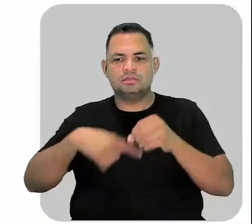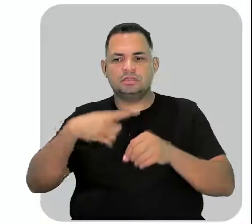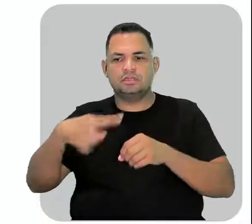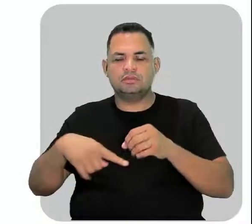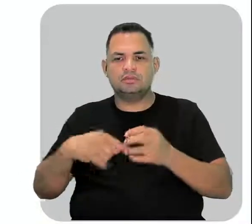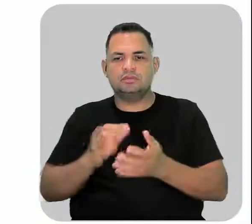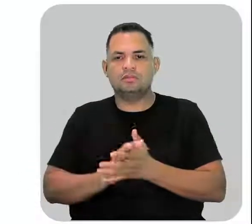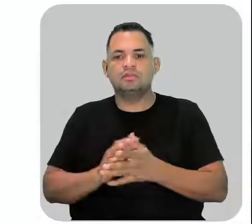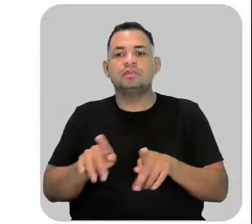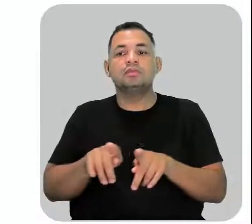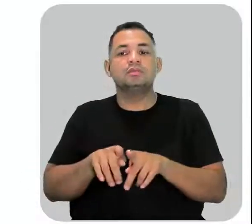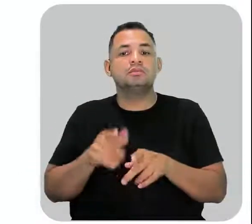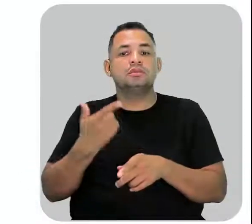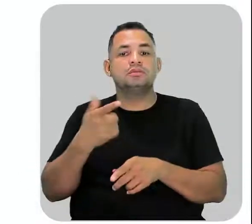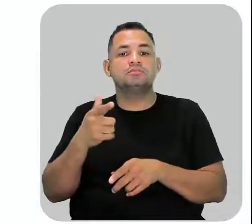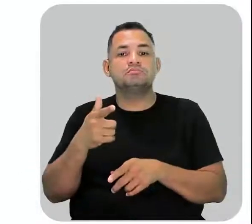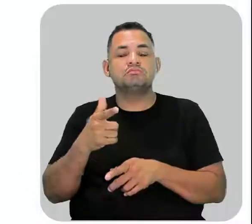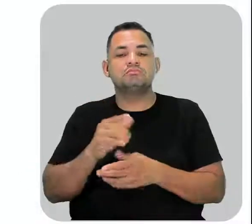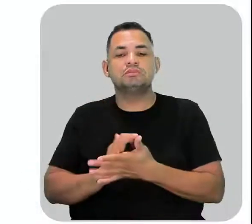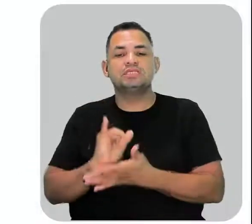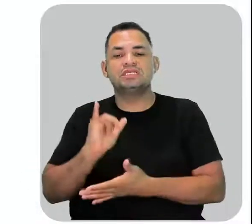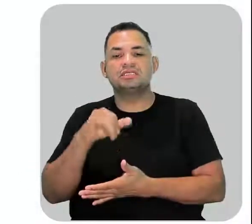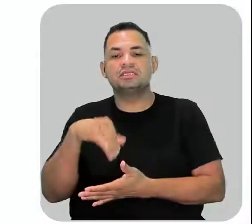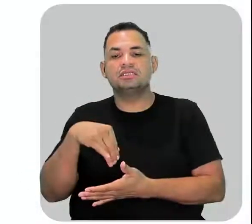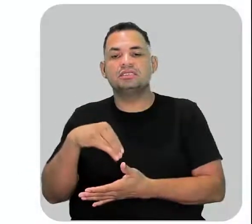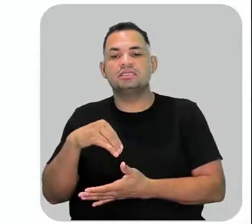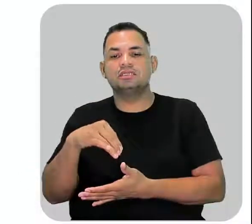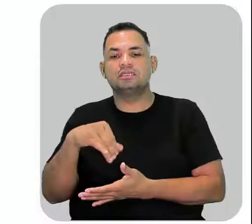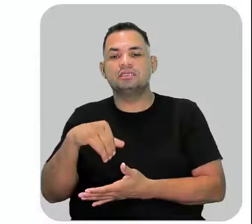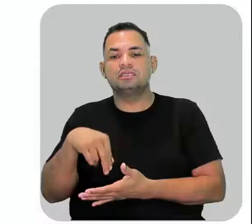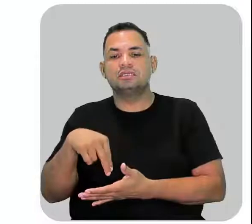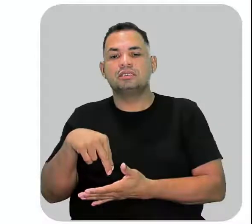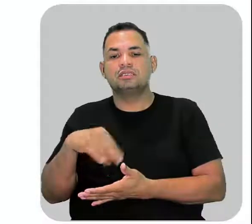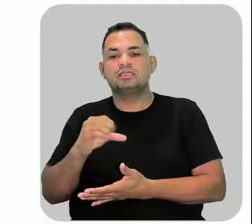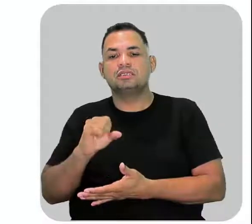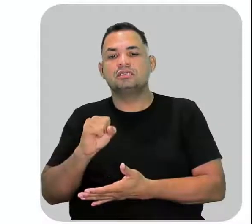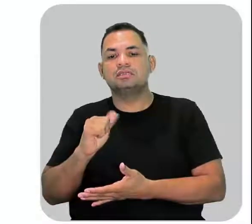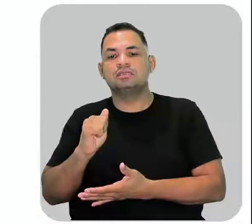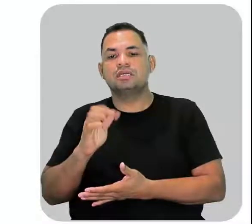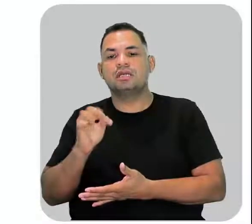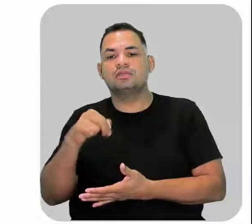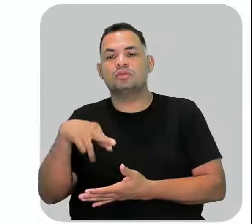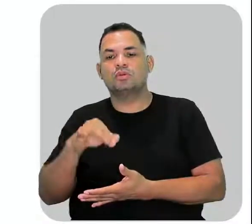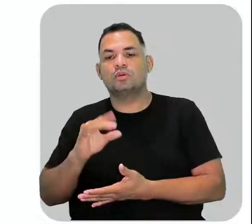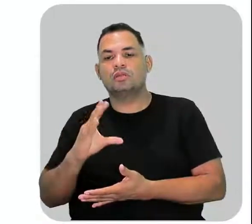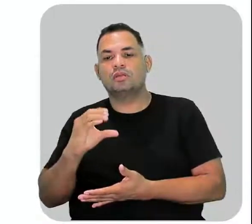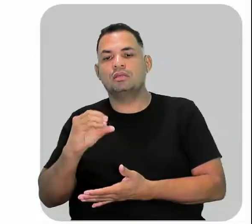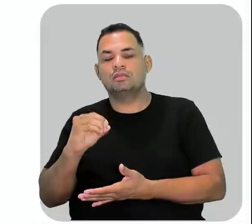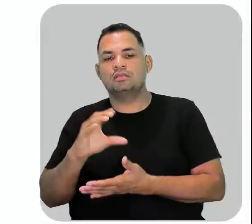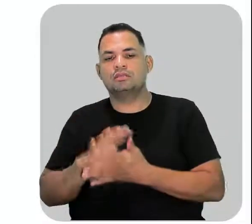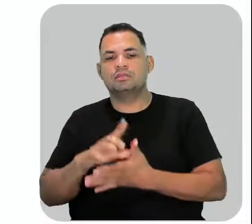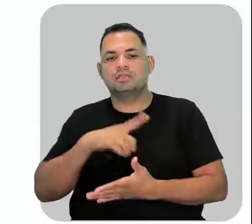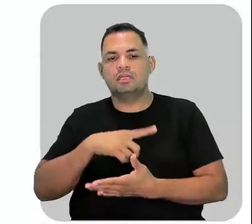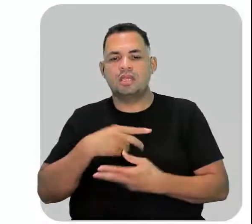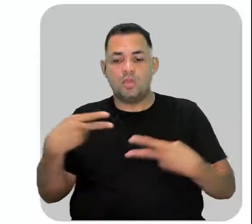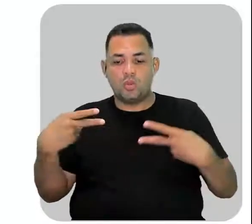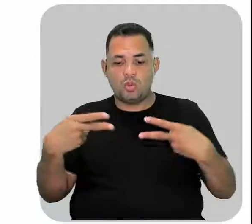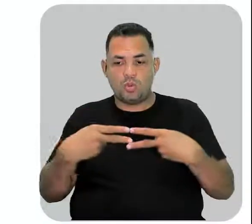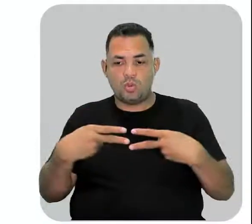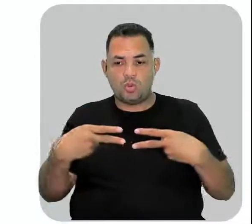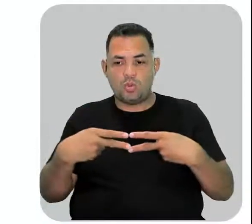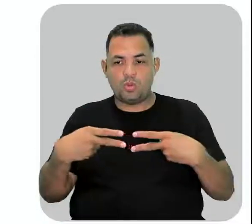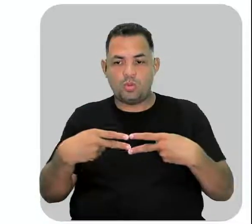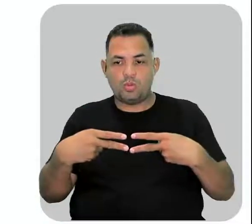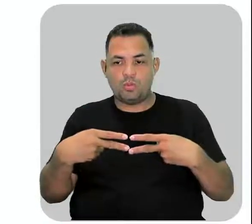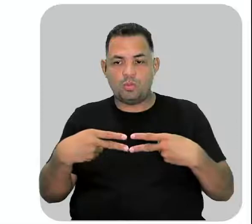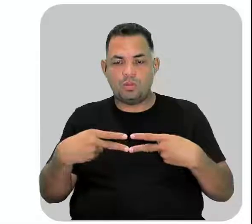com insaturação. Eles são insaturados, ou seja, apresentam ligação dupla entre